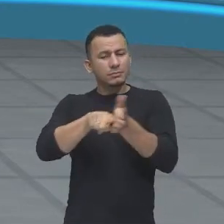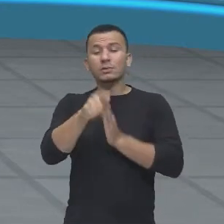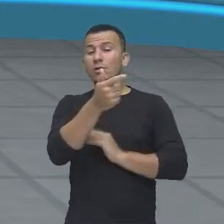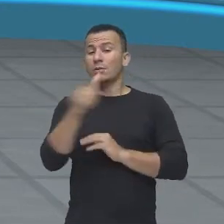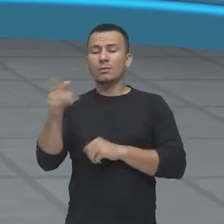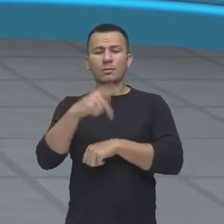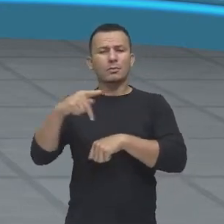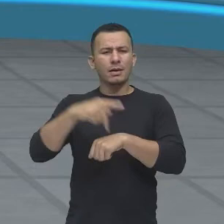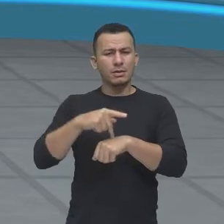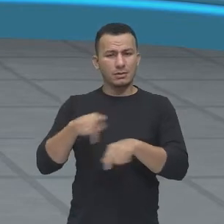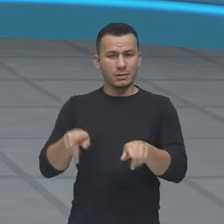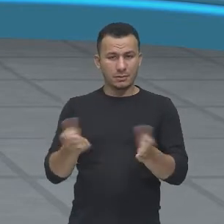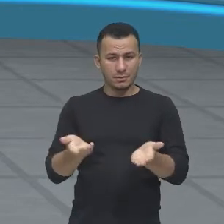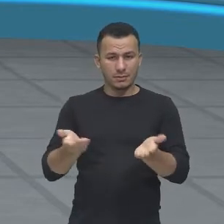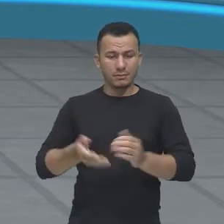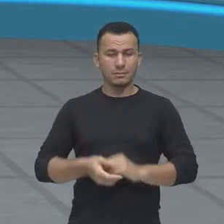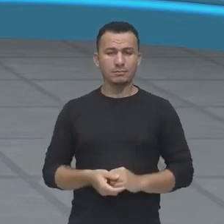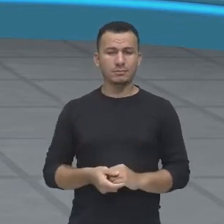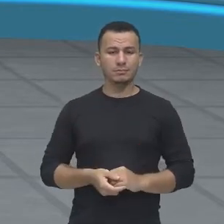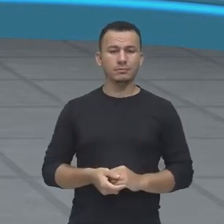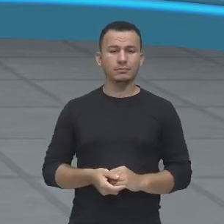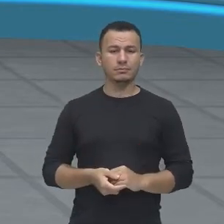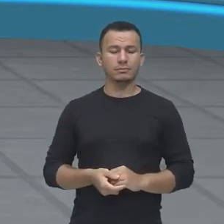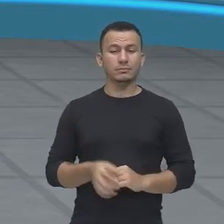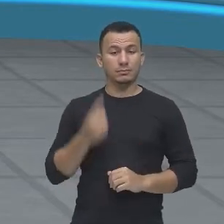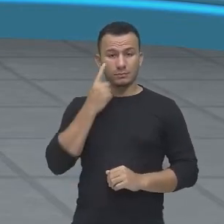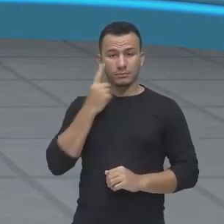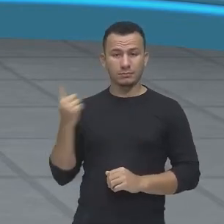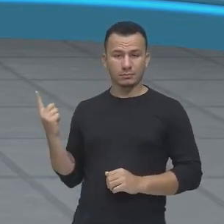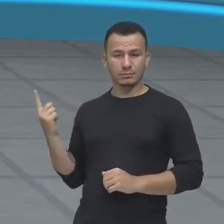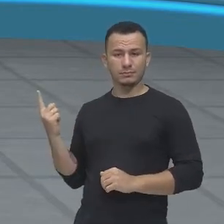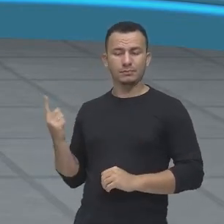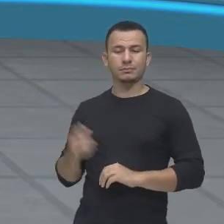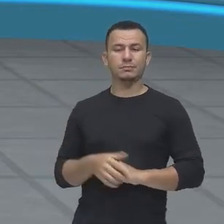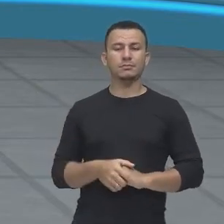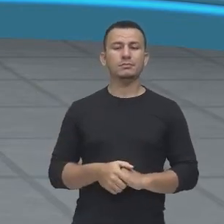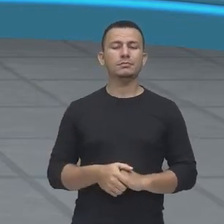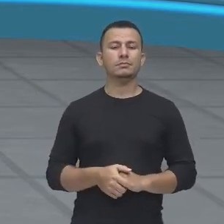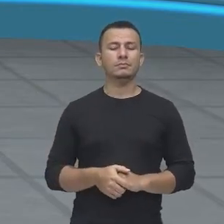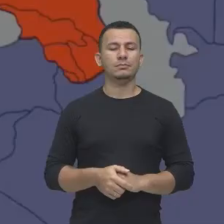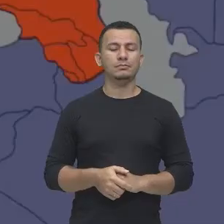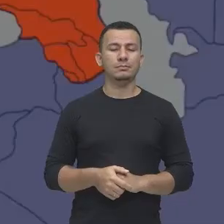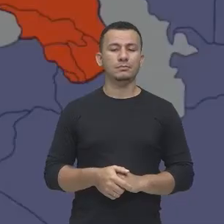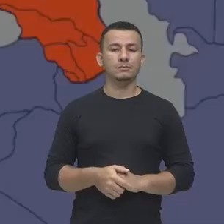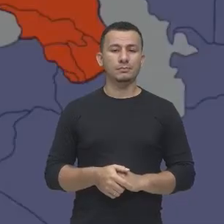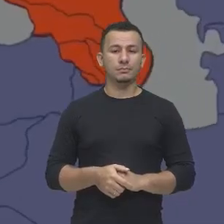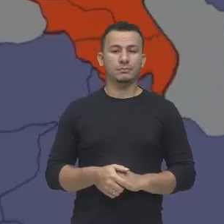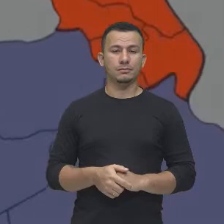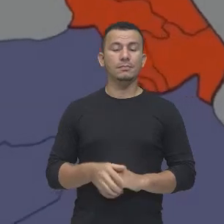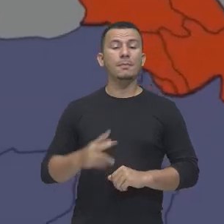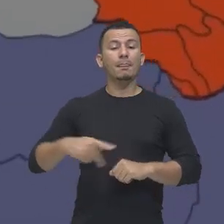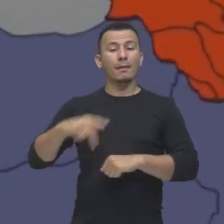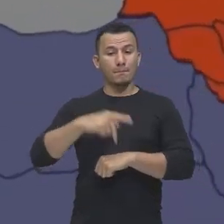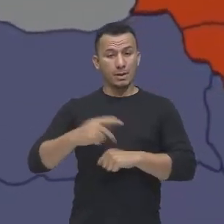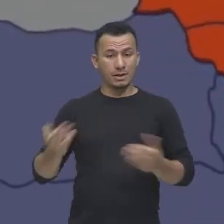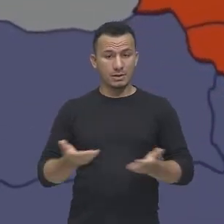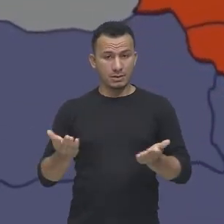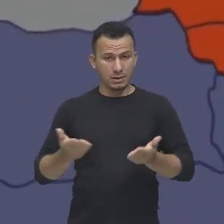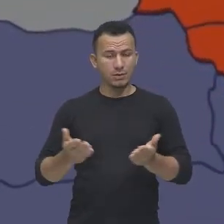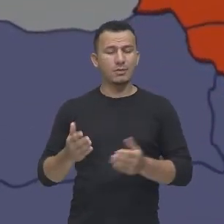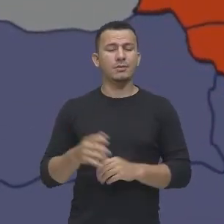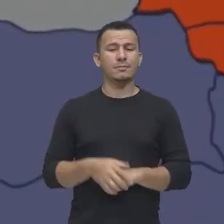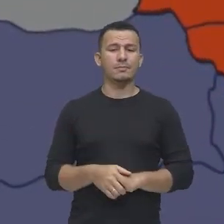outro país agora. Vamos agora, esse finalzinho da aula é só para a gente ver essas outras características, né? Vamos ver então, o próximo país aí da